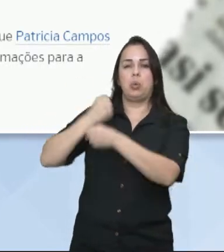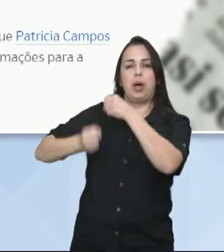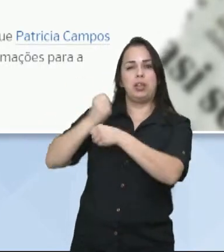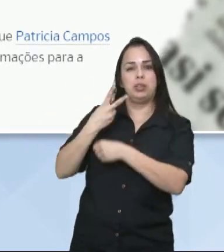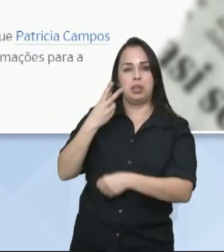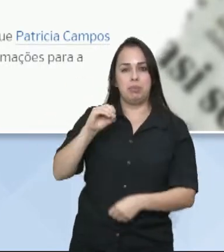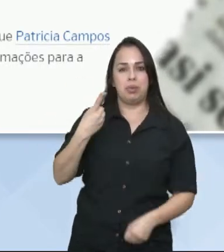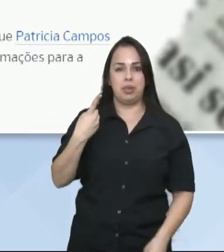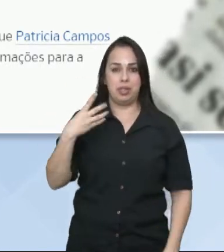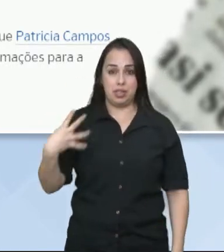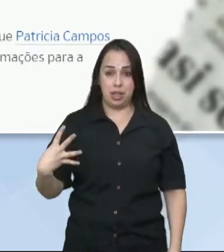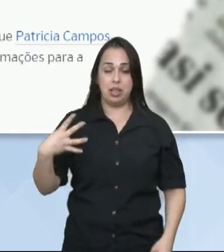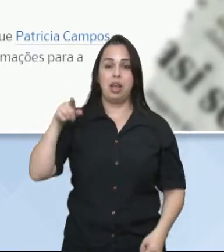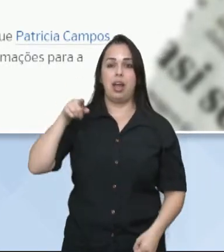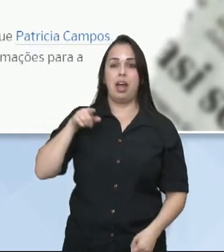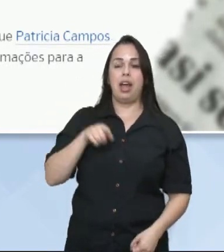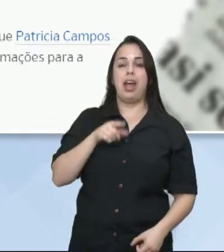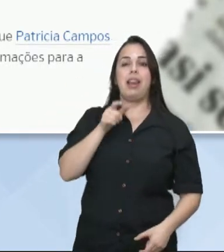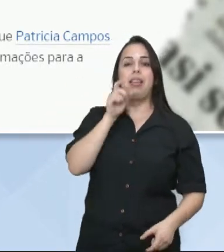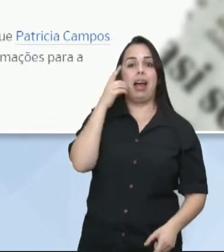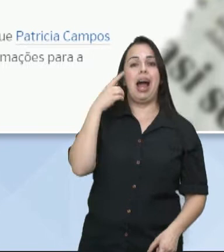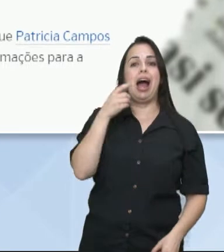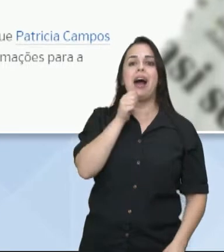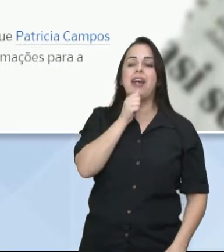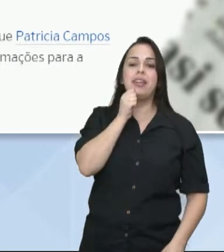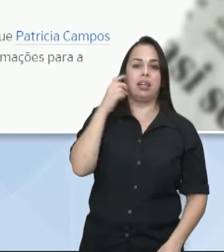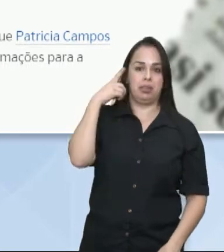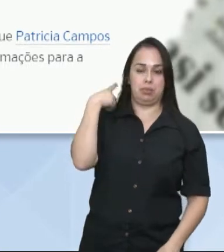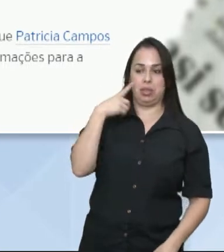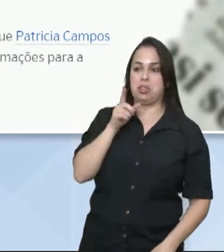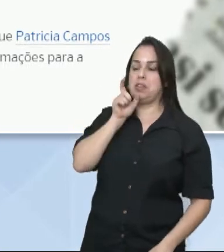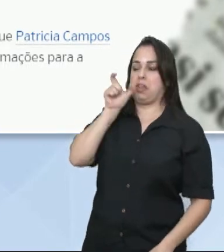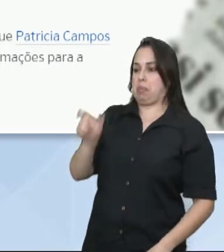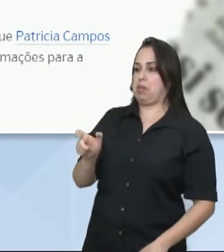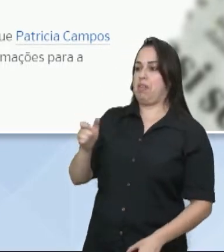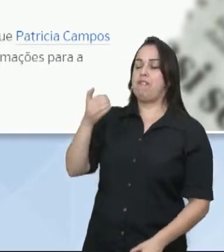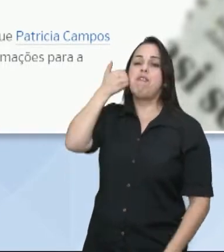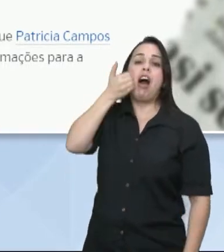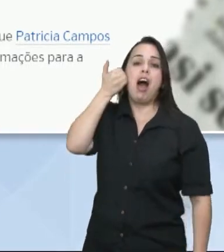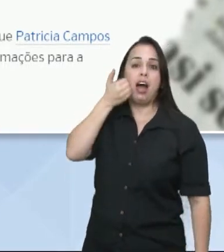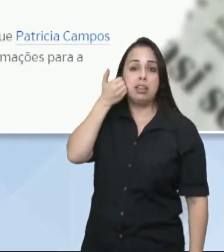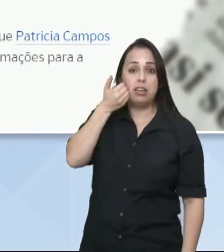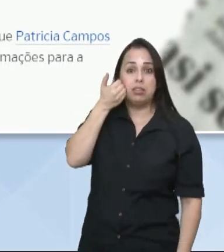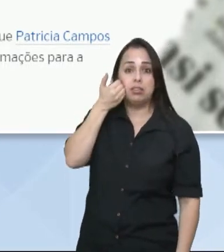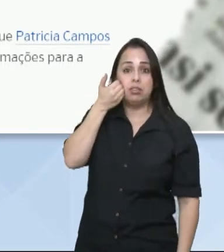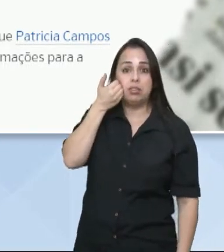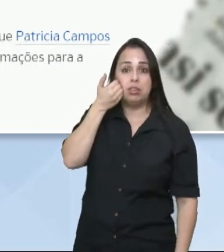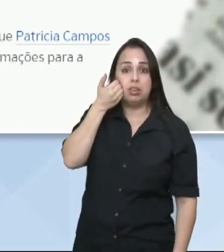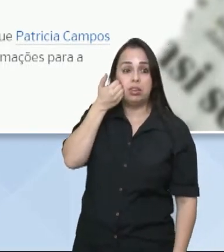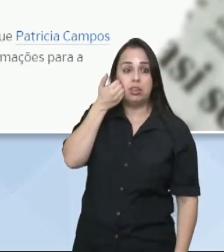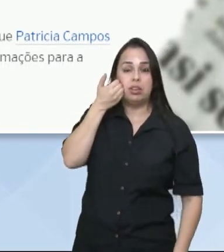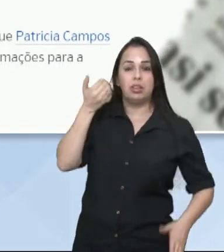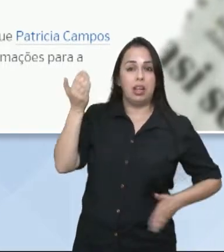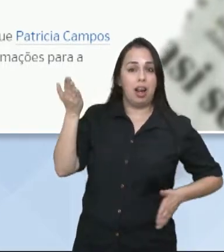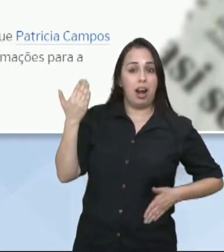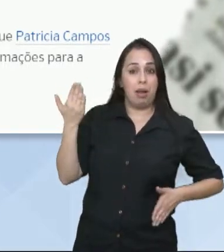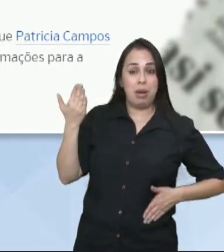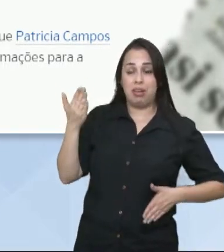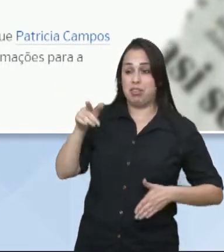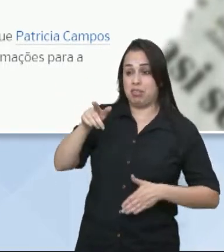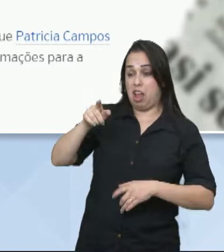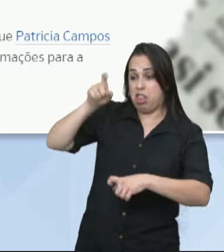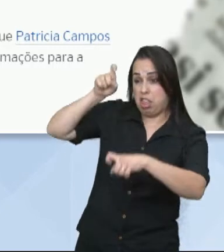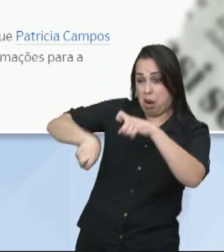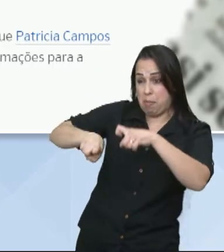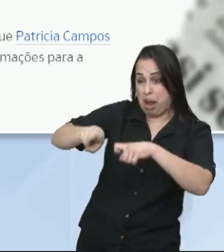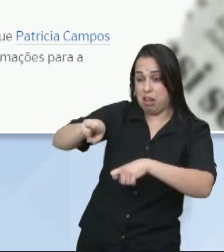ocasião, o deputado chamou a congressista de vagabunda e disse que não estupraria Maria do Rosário